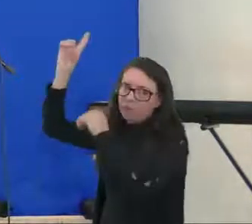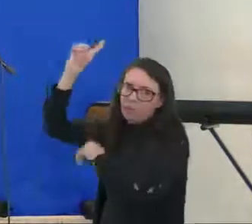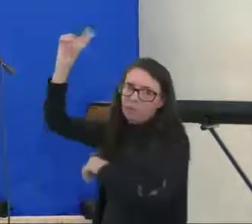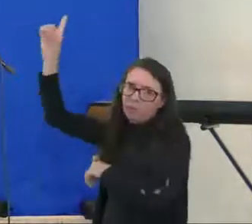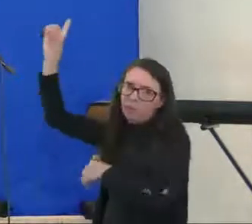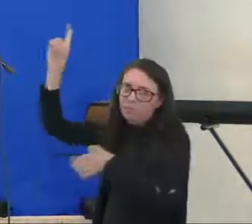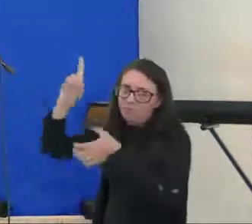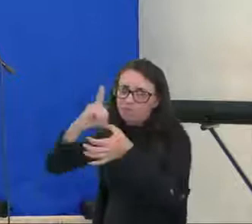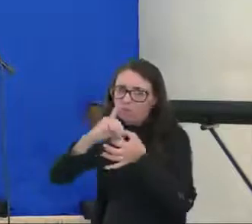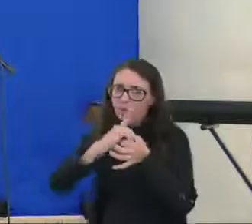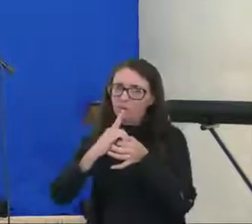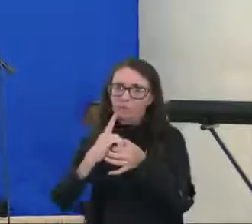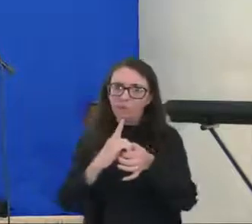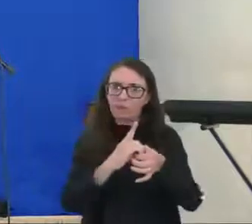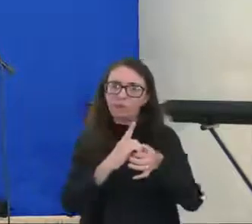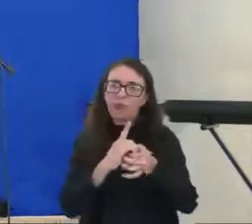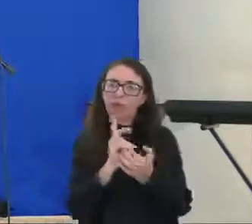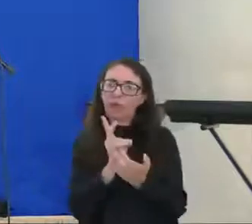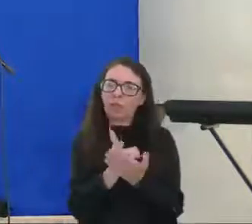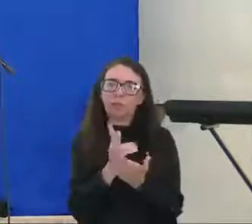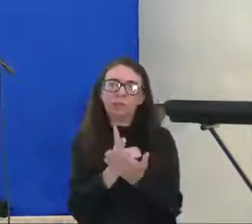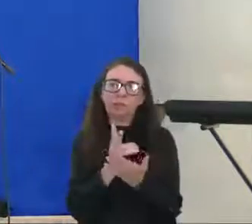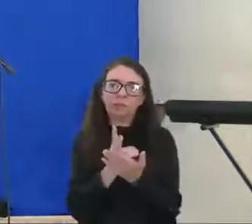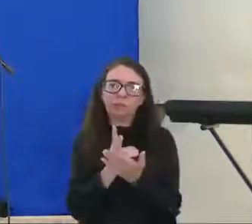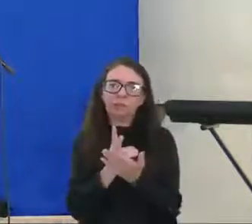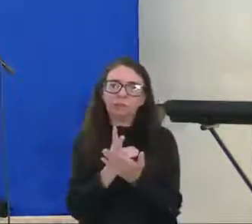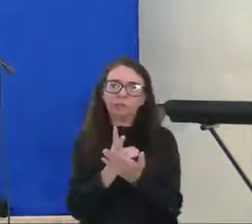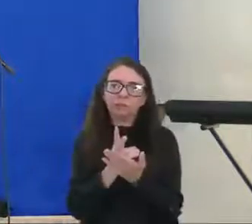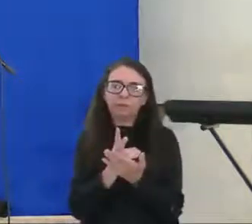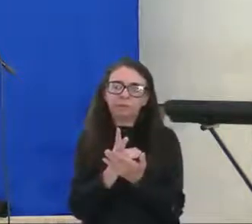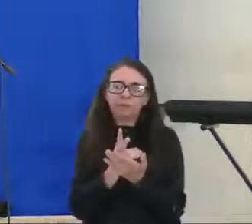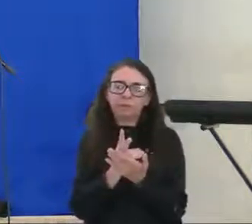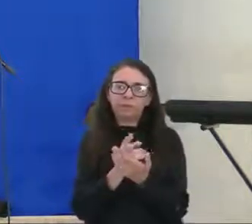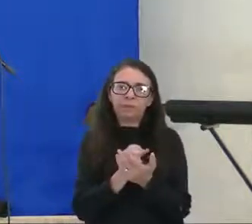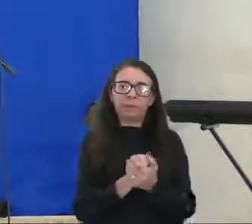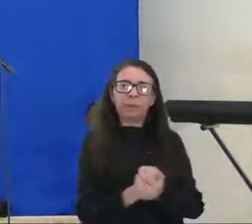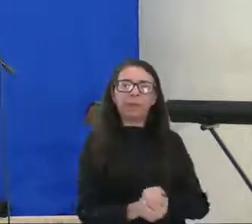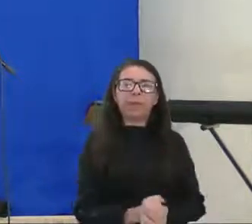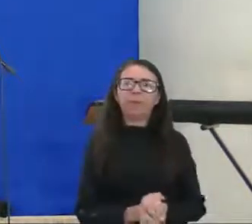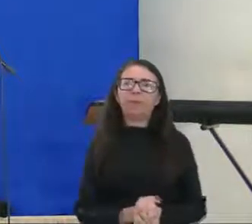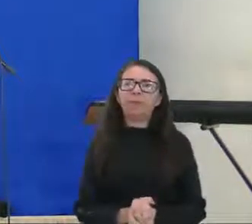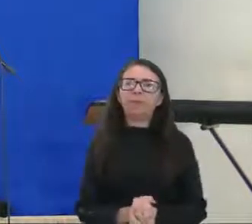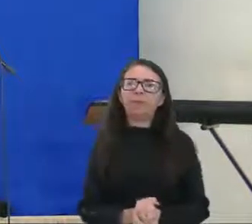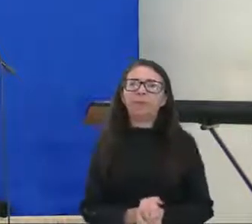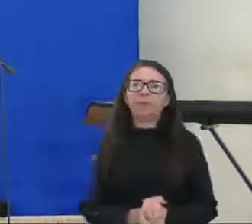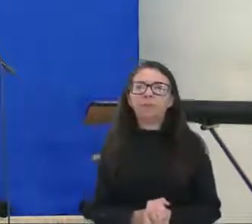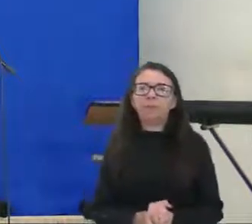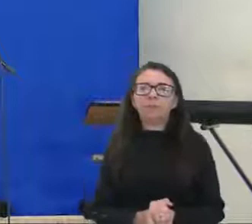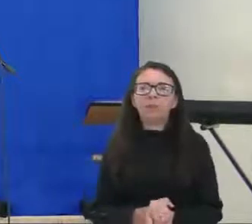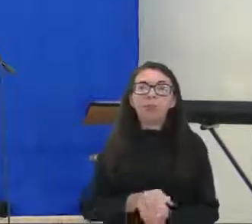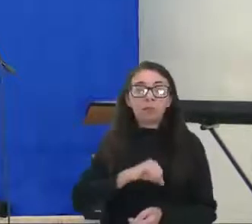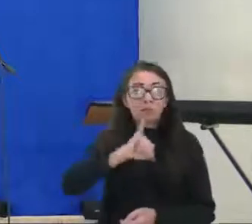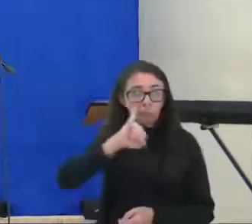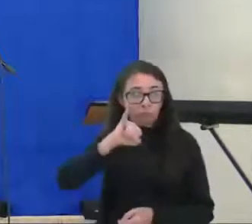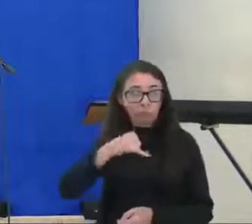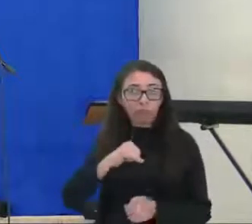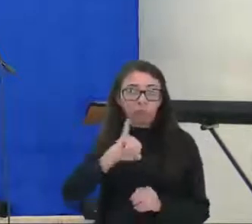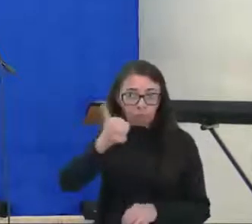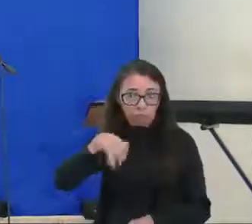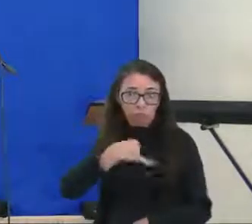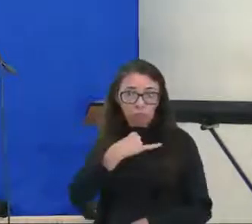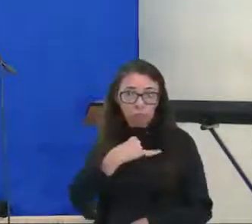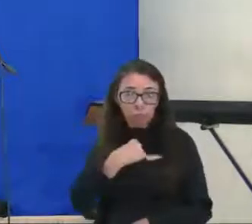Lembre-se de que Jesus disse: sem mim, nada podeis fazer. João 15, 5. Fica